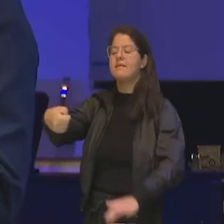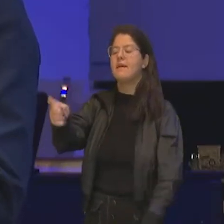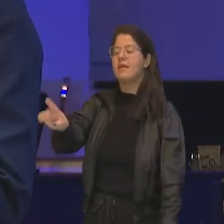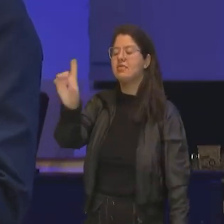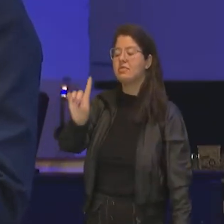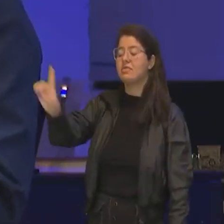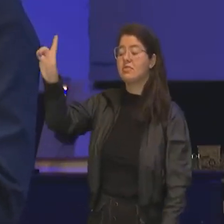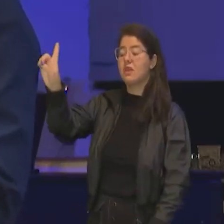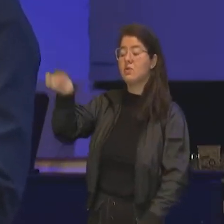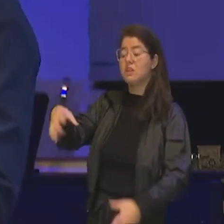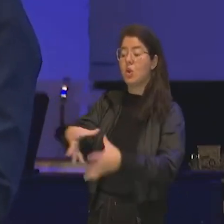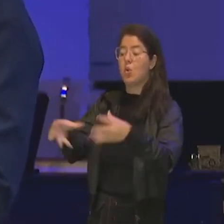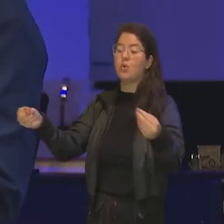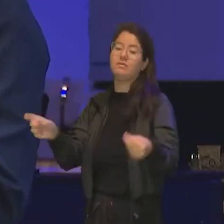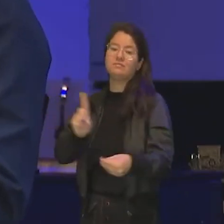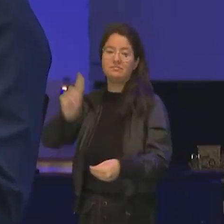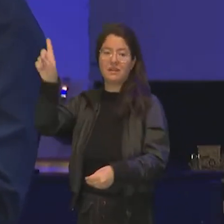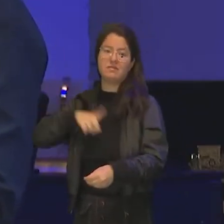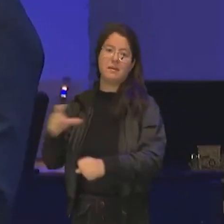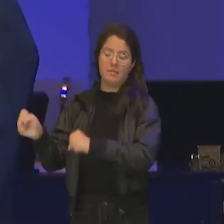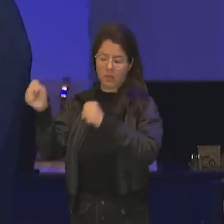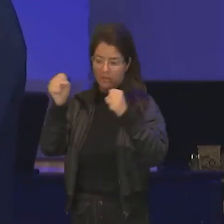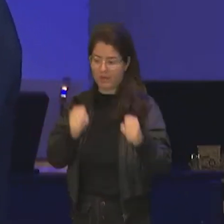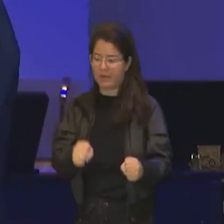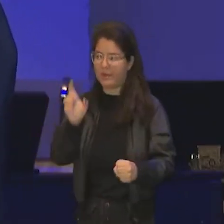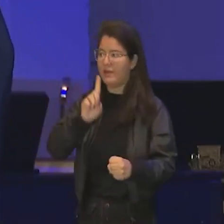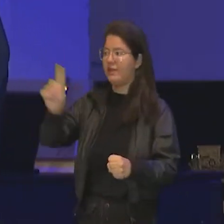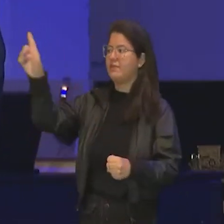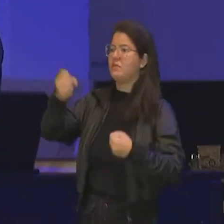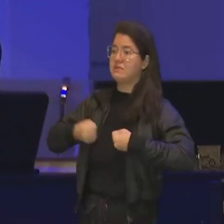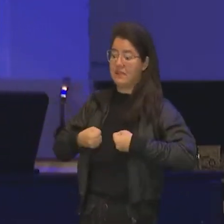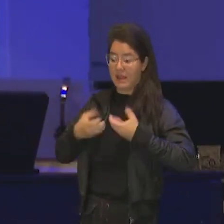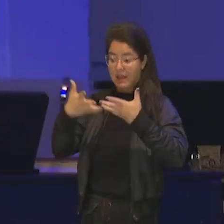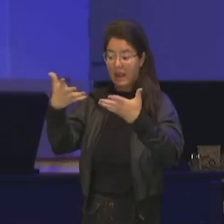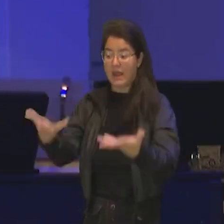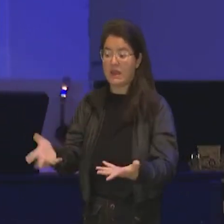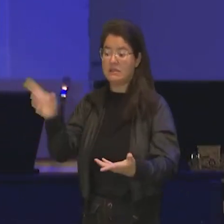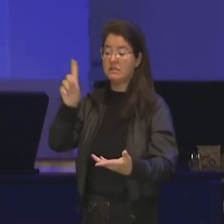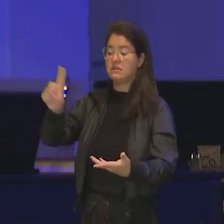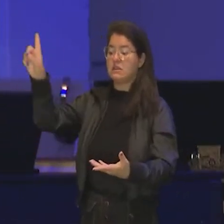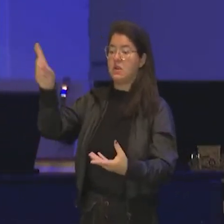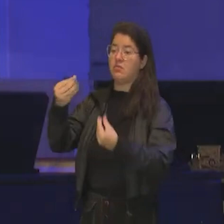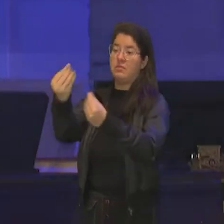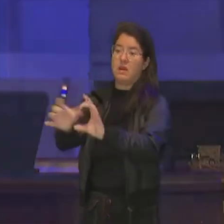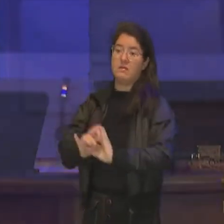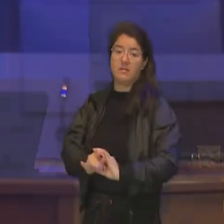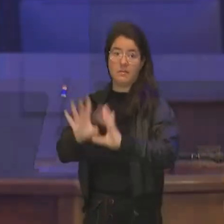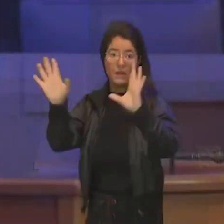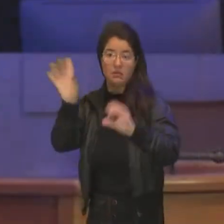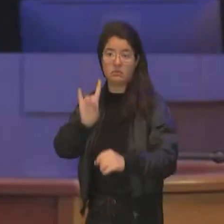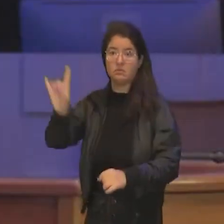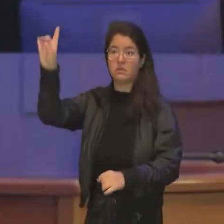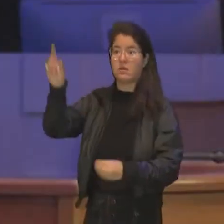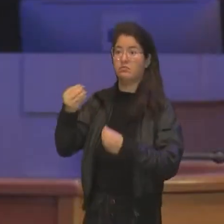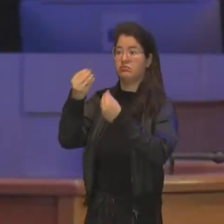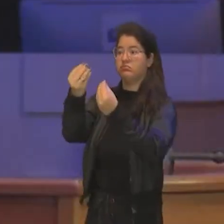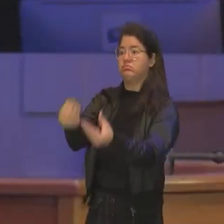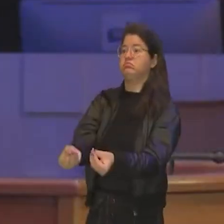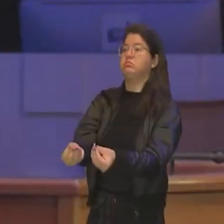é o Deus da cura, Ele é o Deus do poder, Ele é o Deus da graça, Ele é o Deus do livramento, Ele é o Deus da